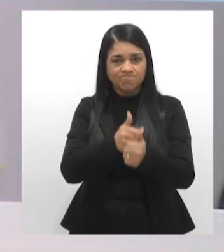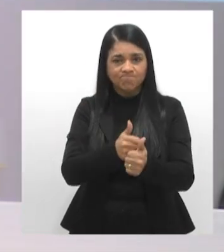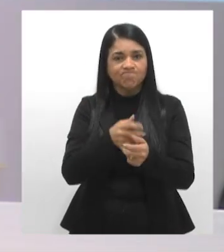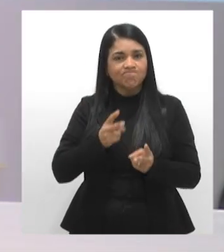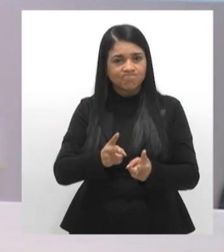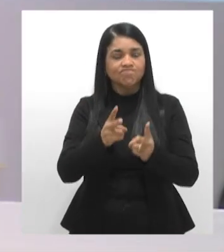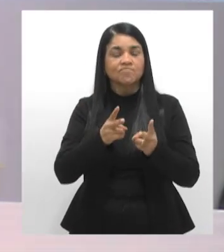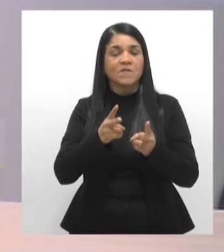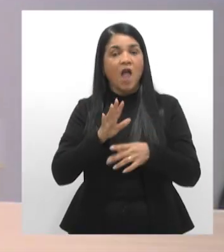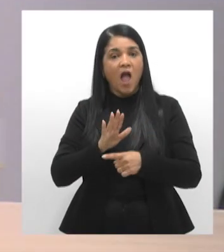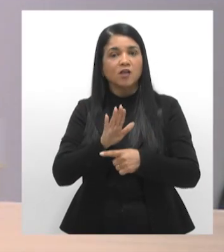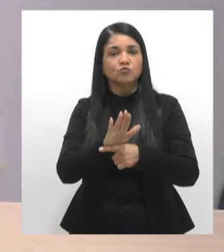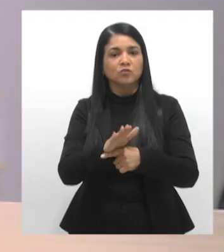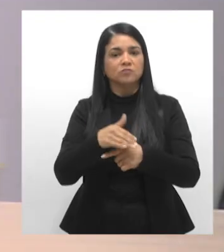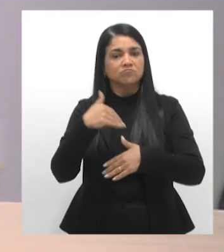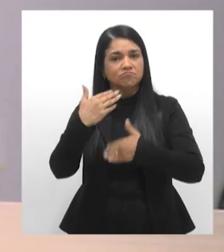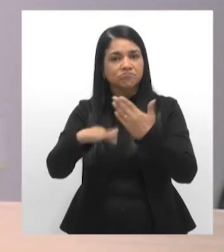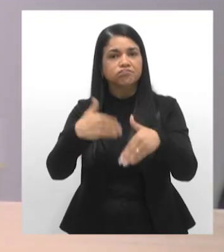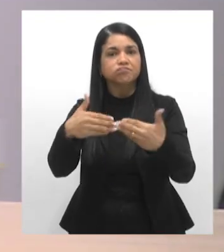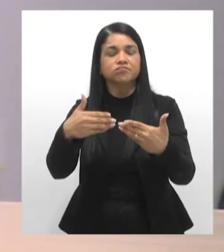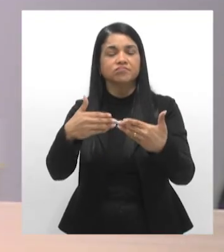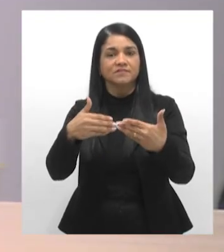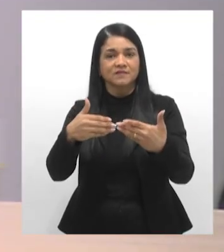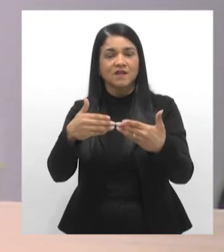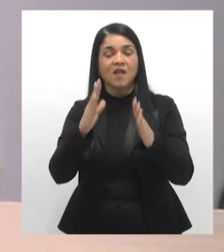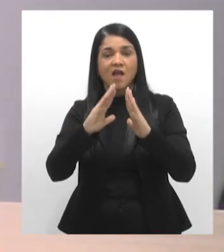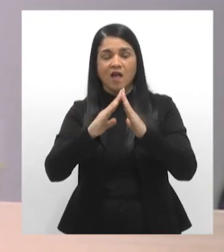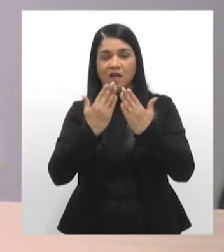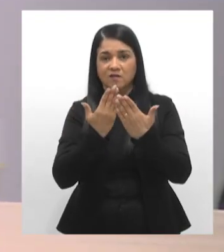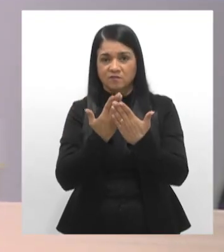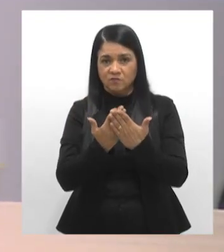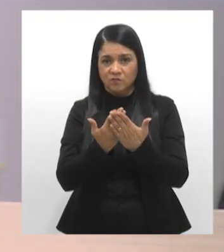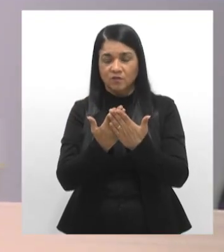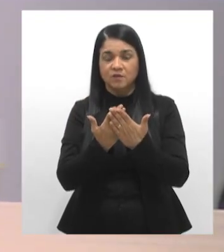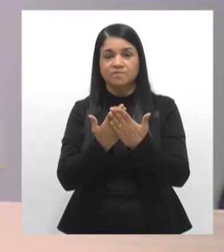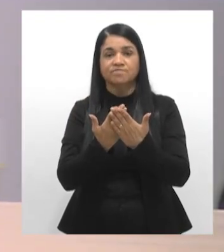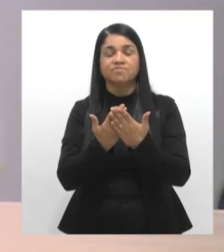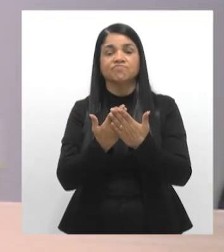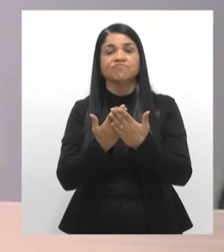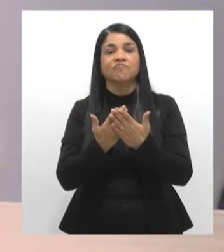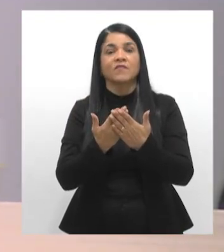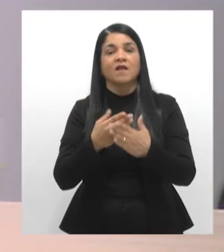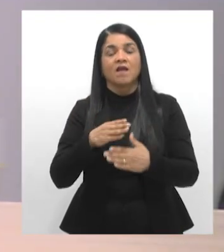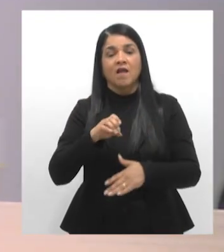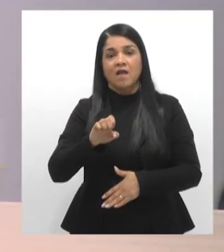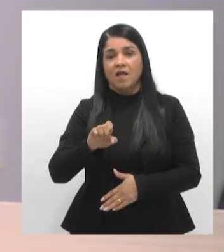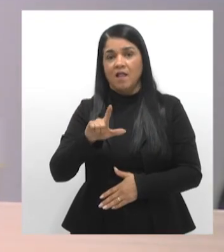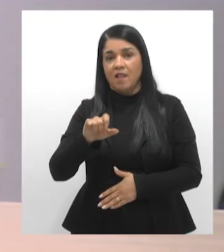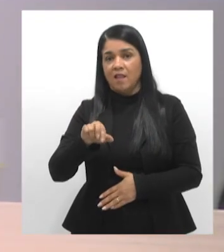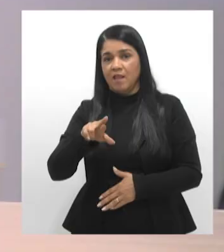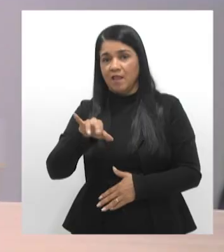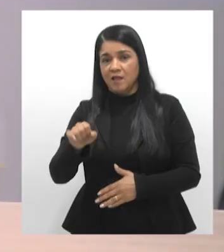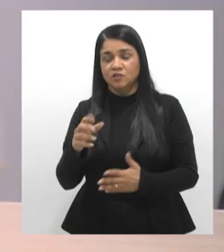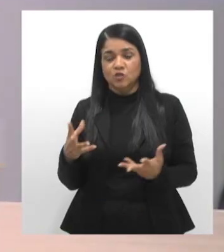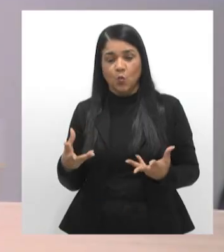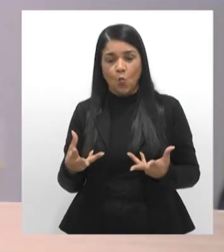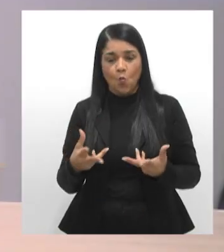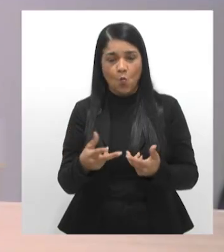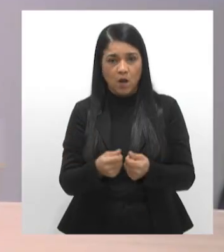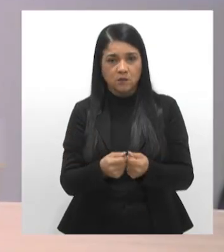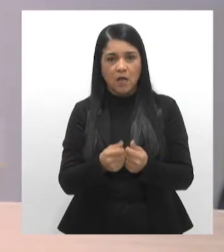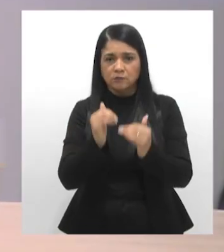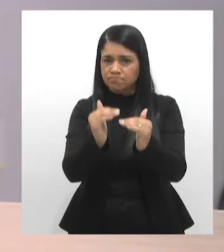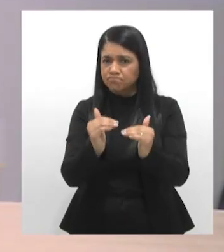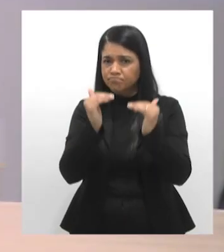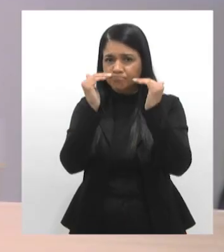for possível para que a escola do Parlamento ela continue sendo uma escola de qualidade, de excelência, como ela